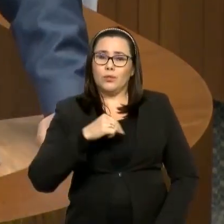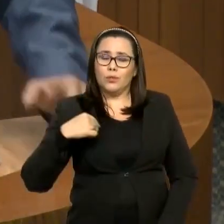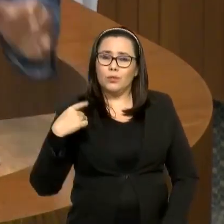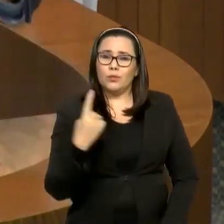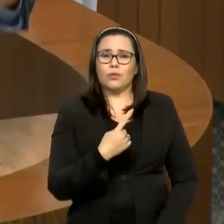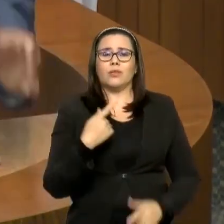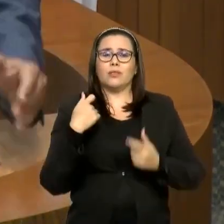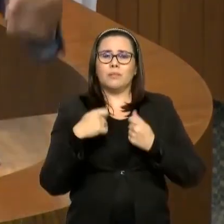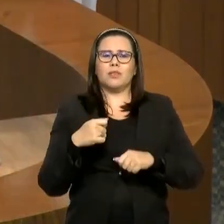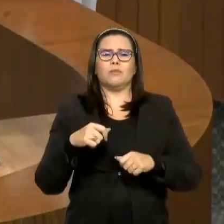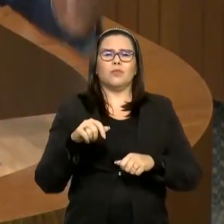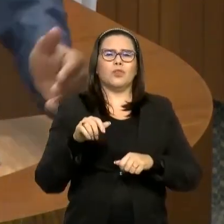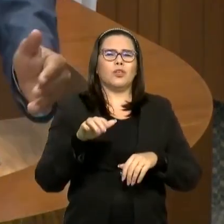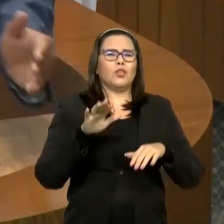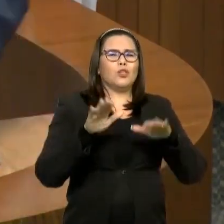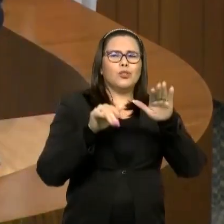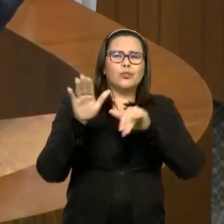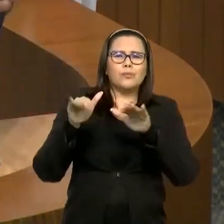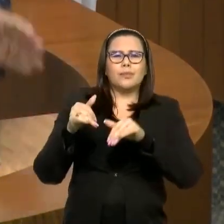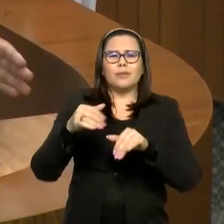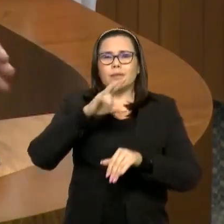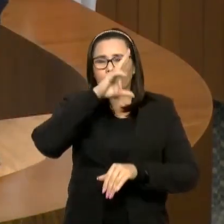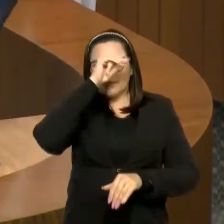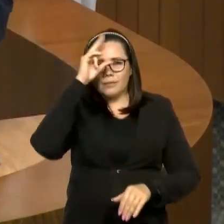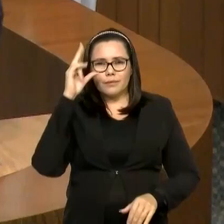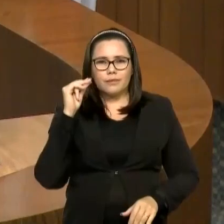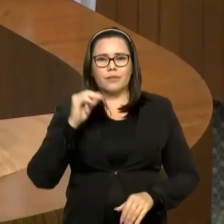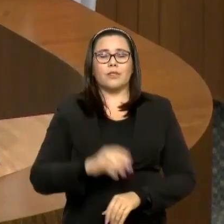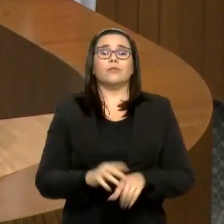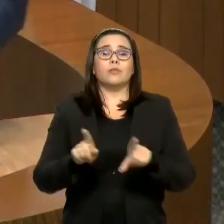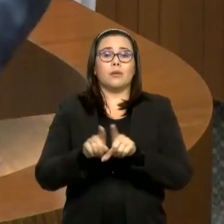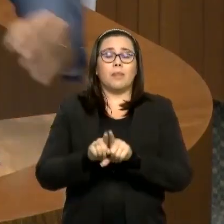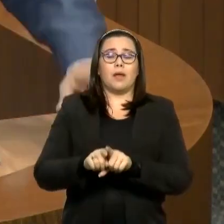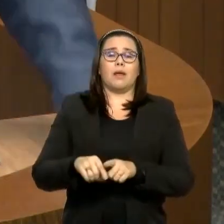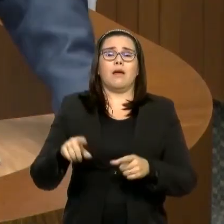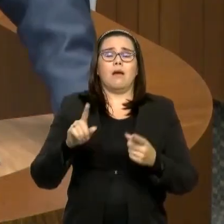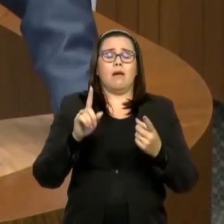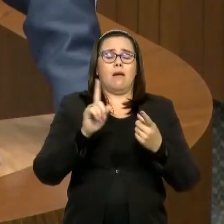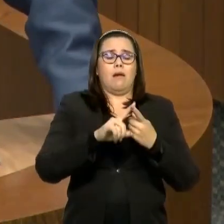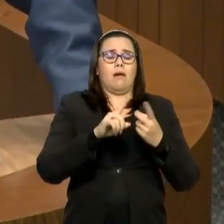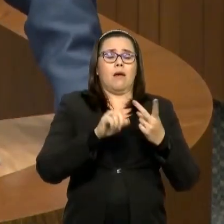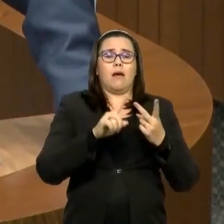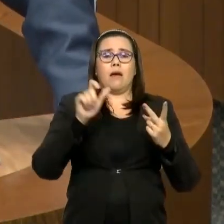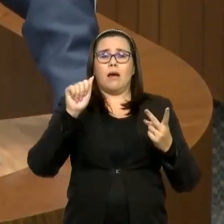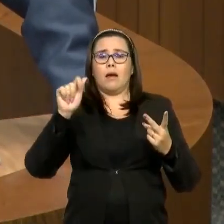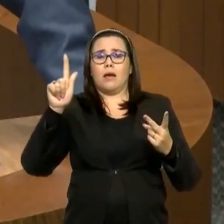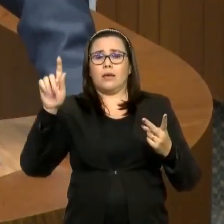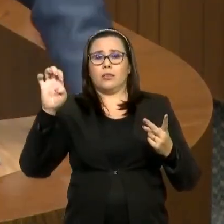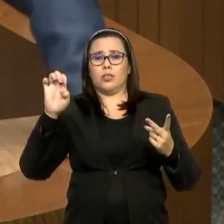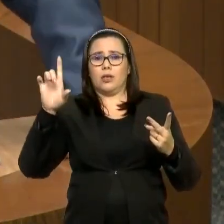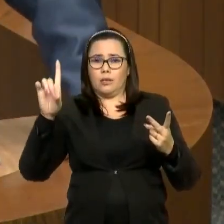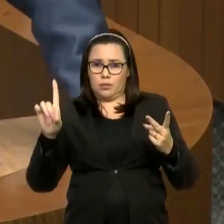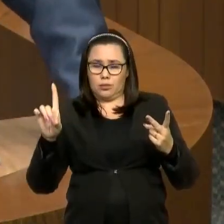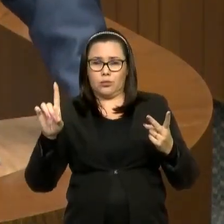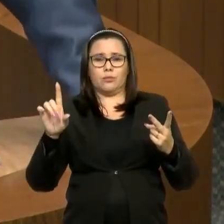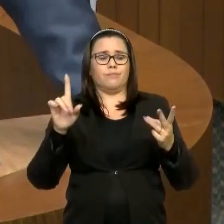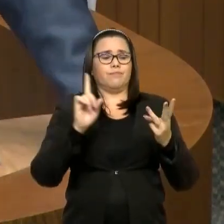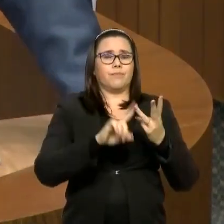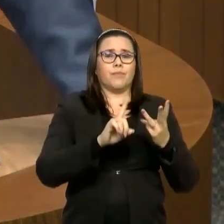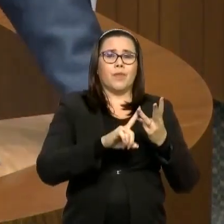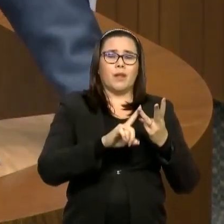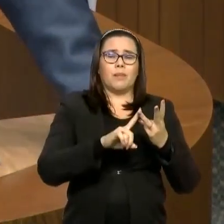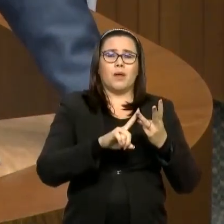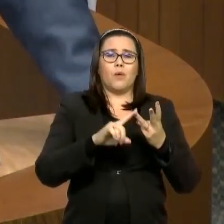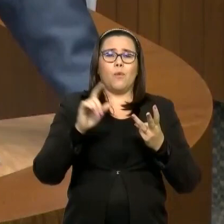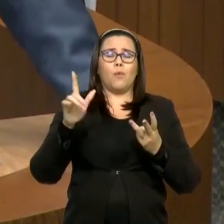com os prefeitos, organizando, debatendo, junto com a GED, com a Defesa Sanitária do nosso estado, para que a gente possa ter